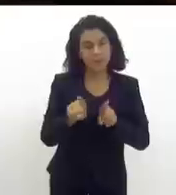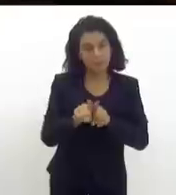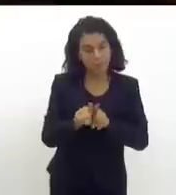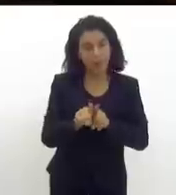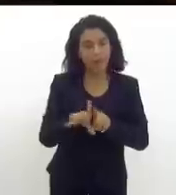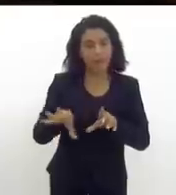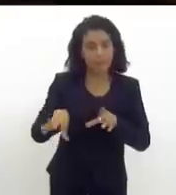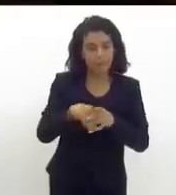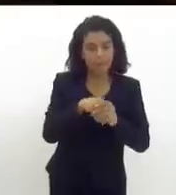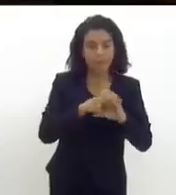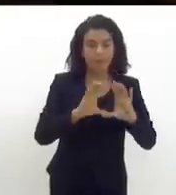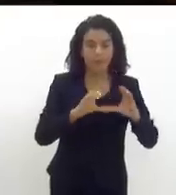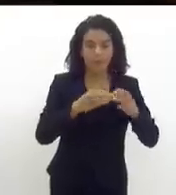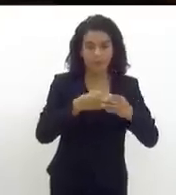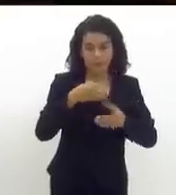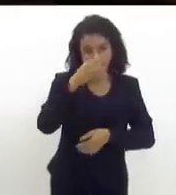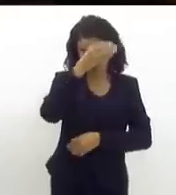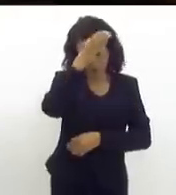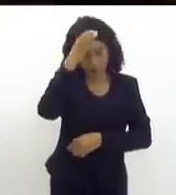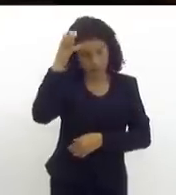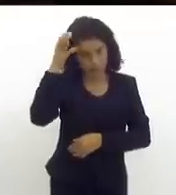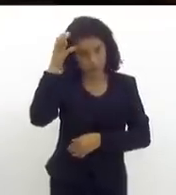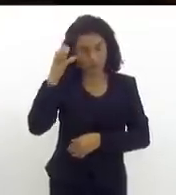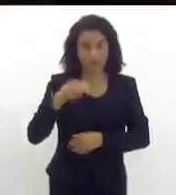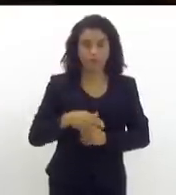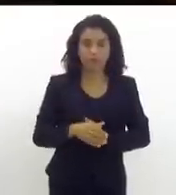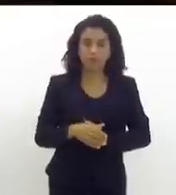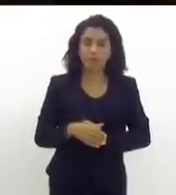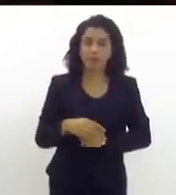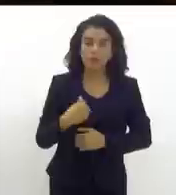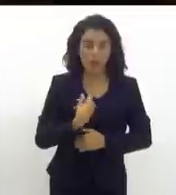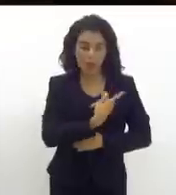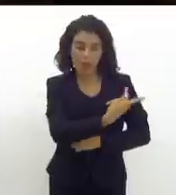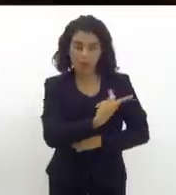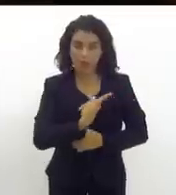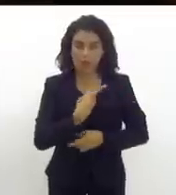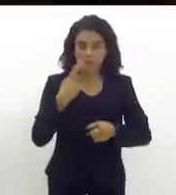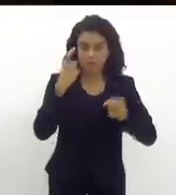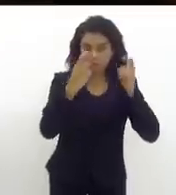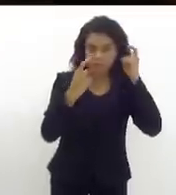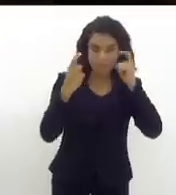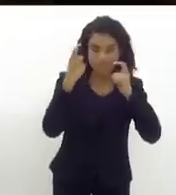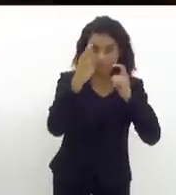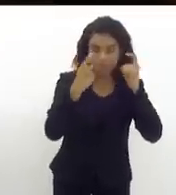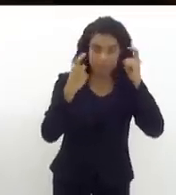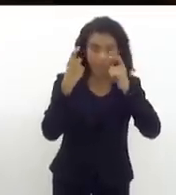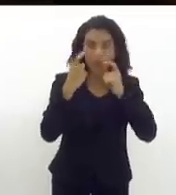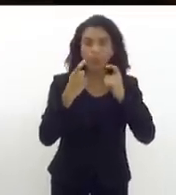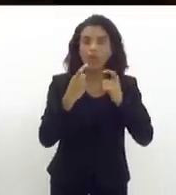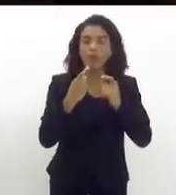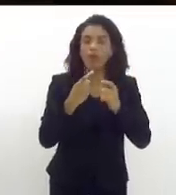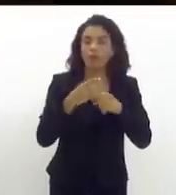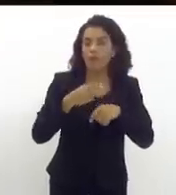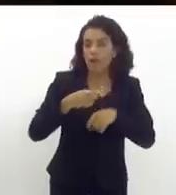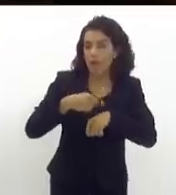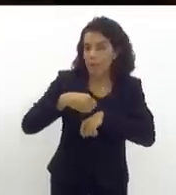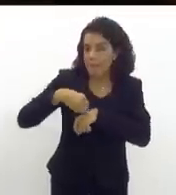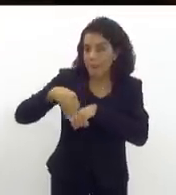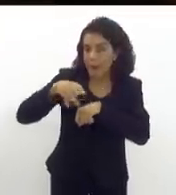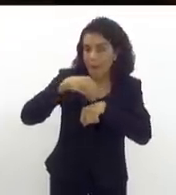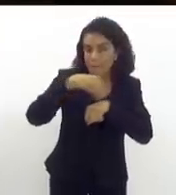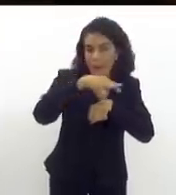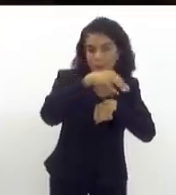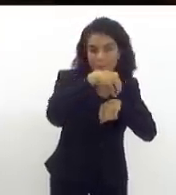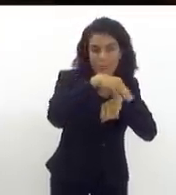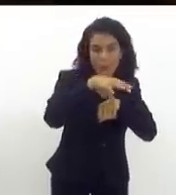do município assim a nossa preocupação é levar para a população